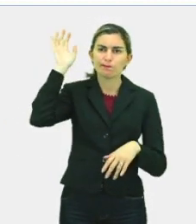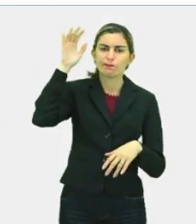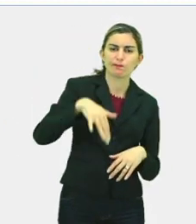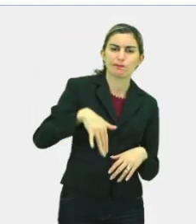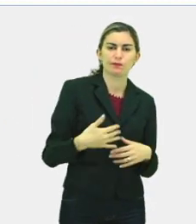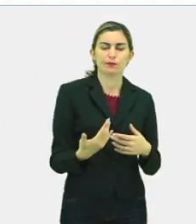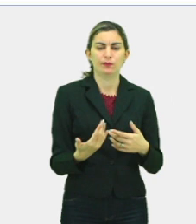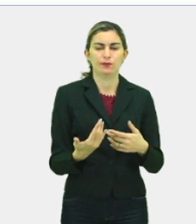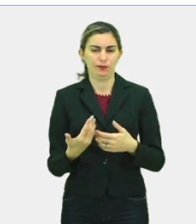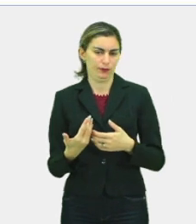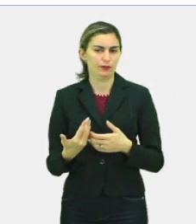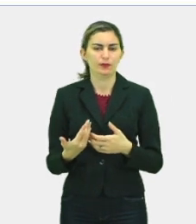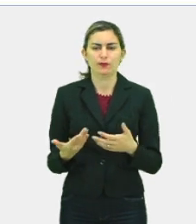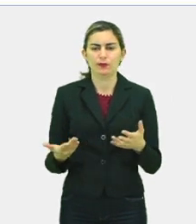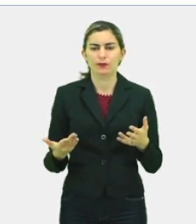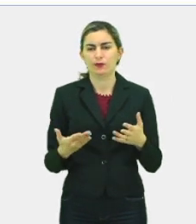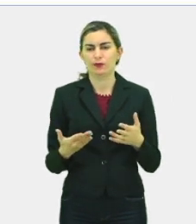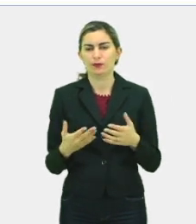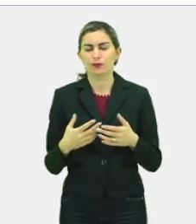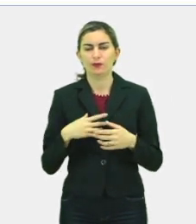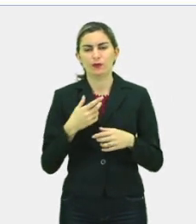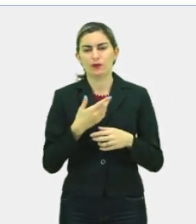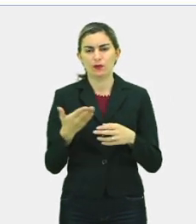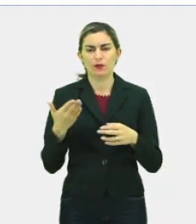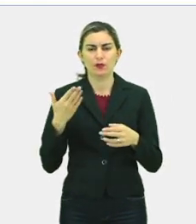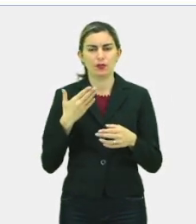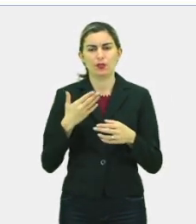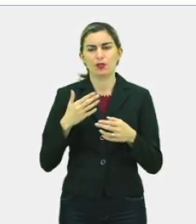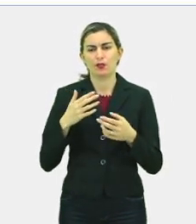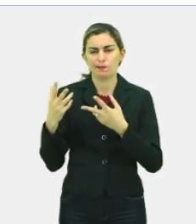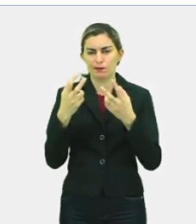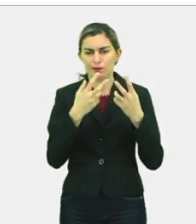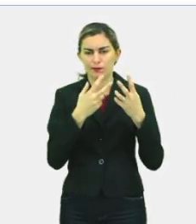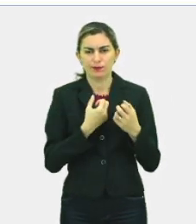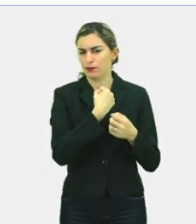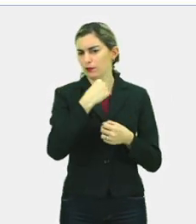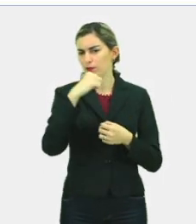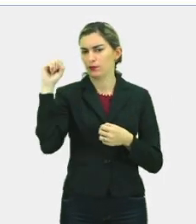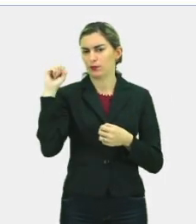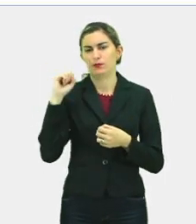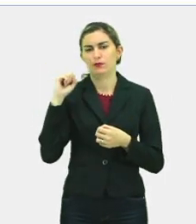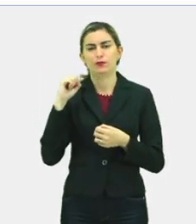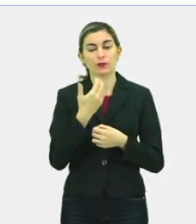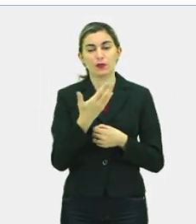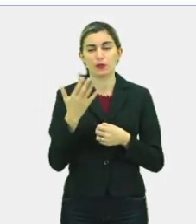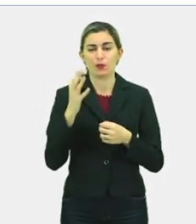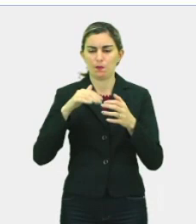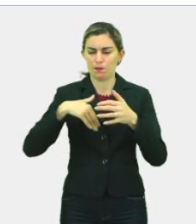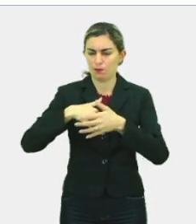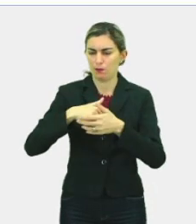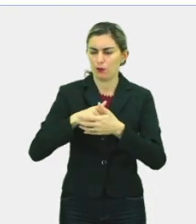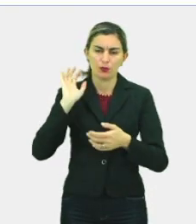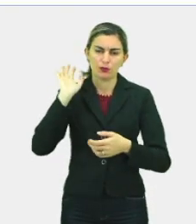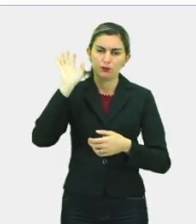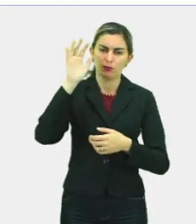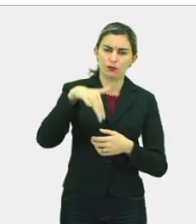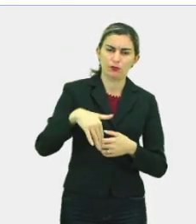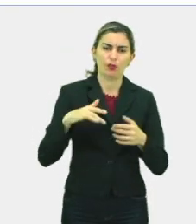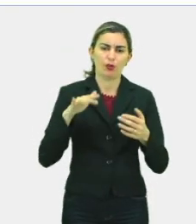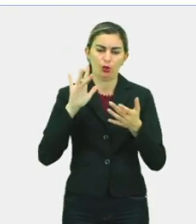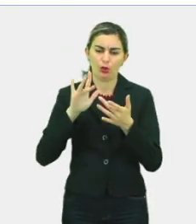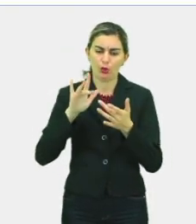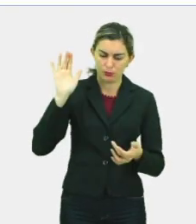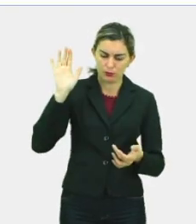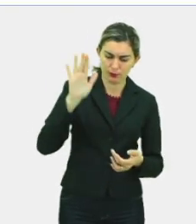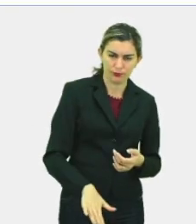rebatendo contra a parede, dificultando a interceptação da defesa do adversário para que a bola ou objeto toque